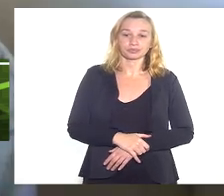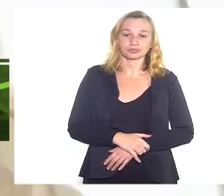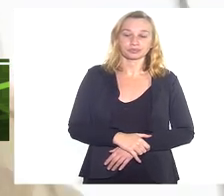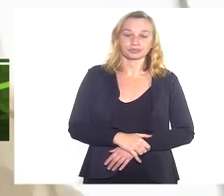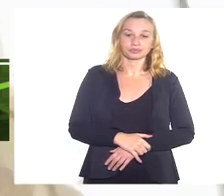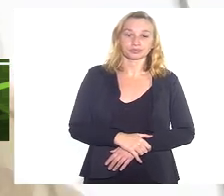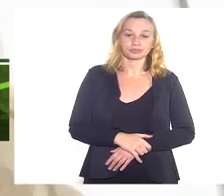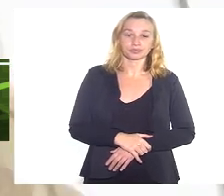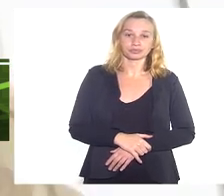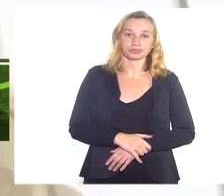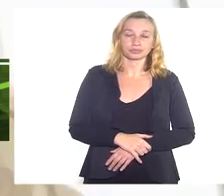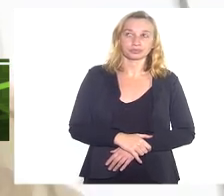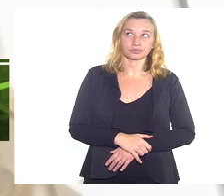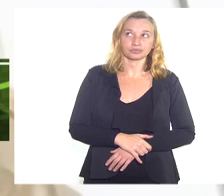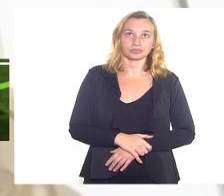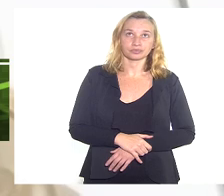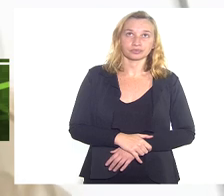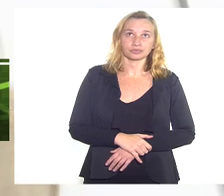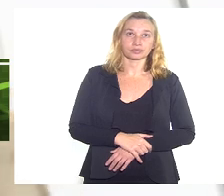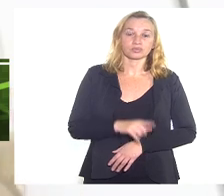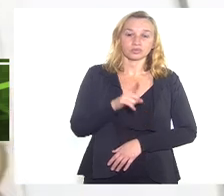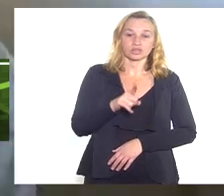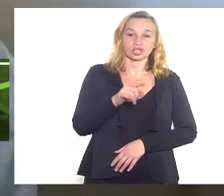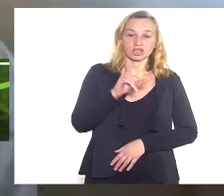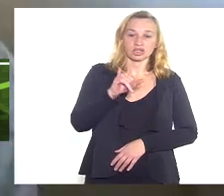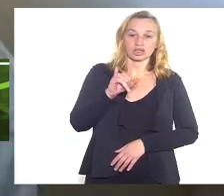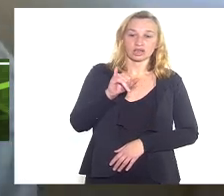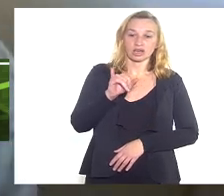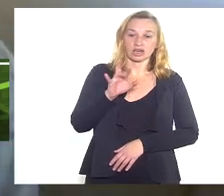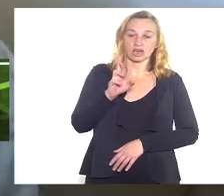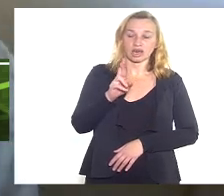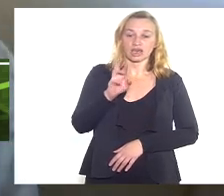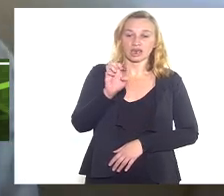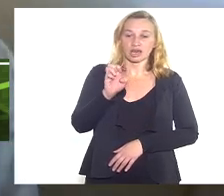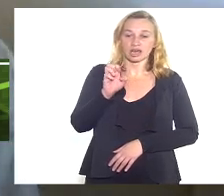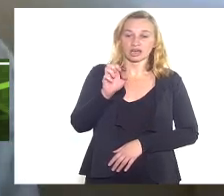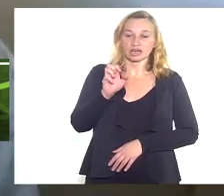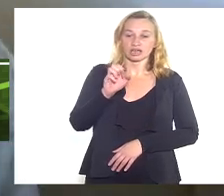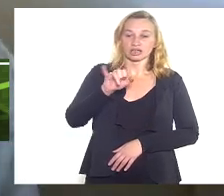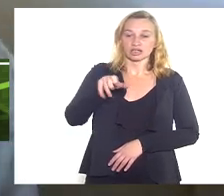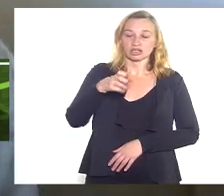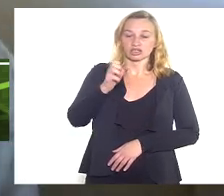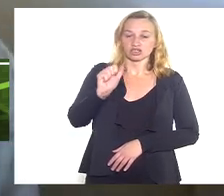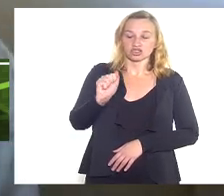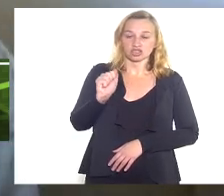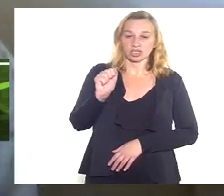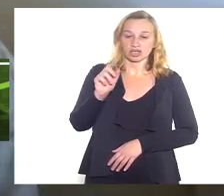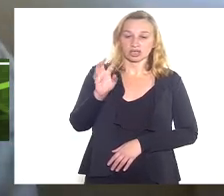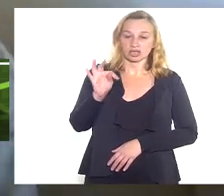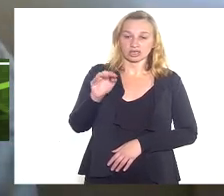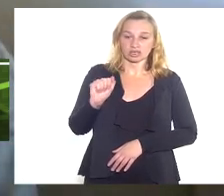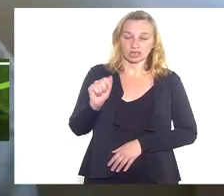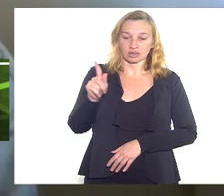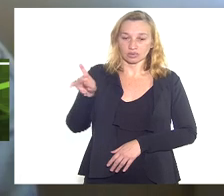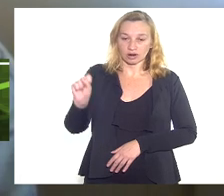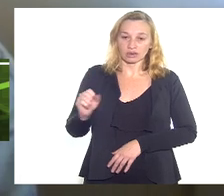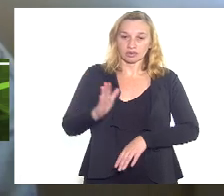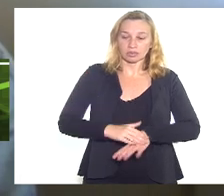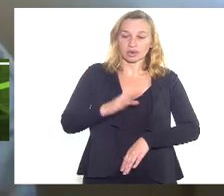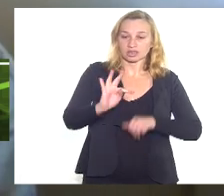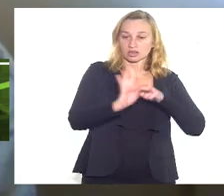E, evidentemente, quando você reinjeta esse gás, por mais que os técnicos